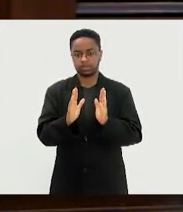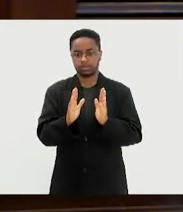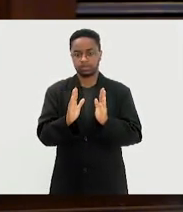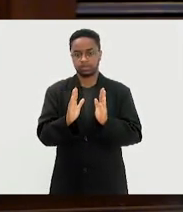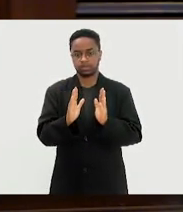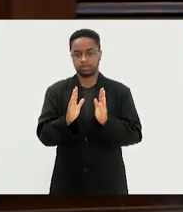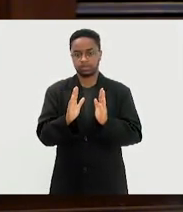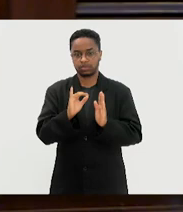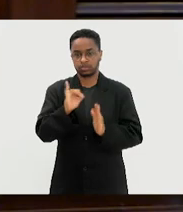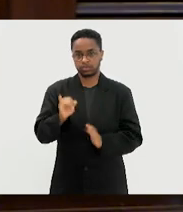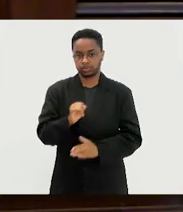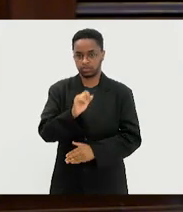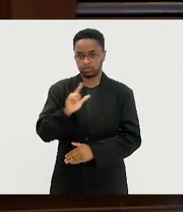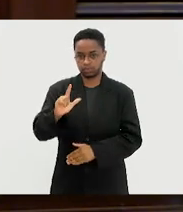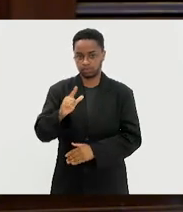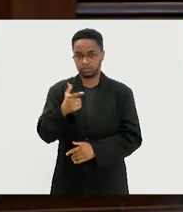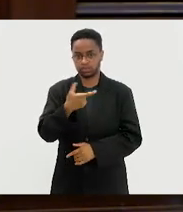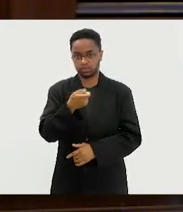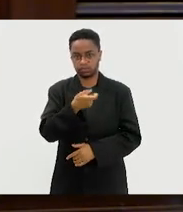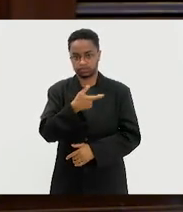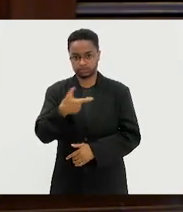julho de 22